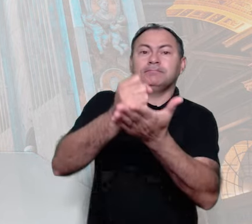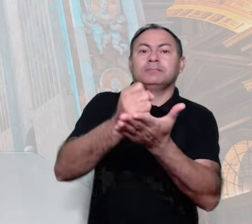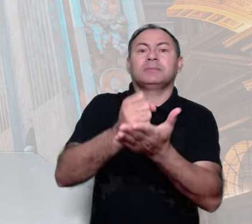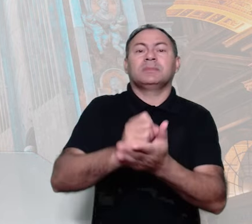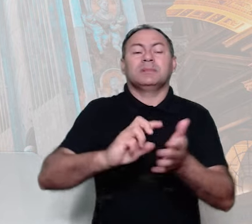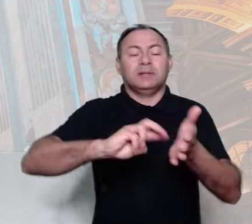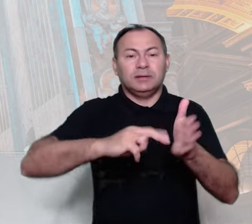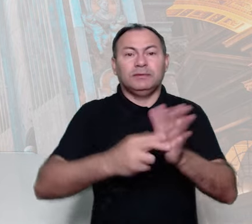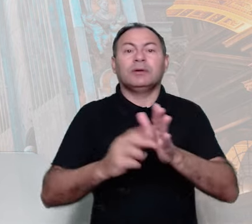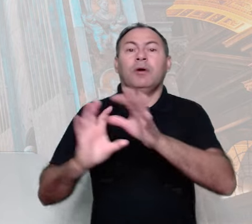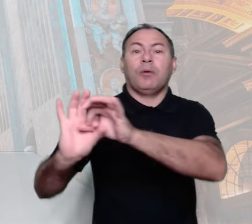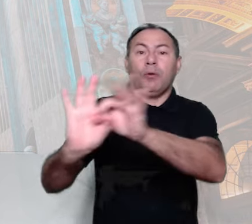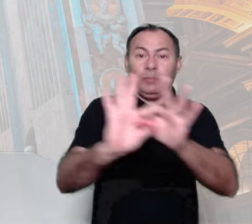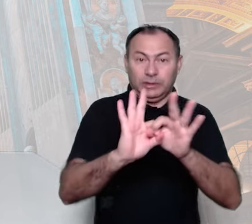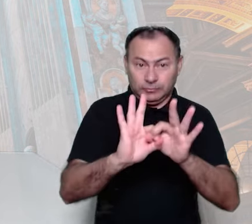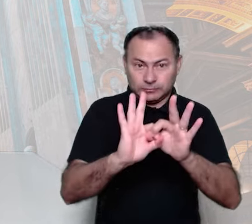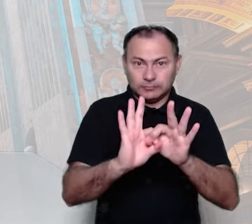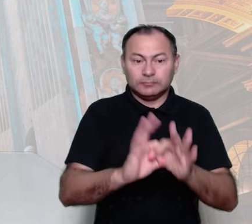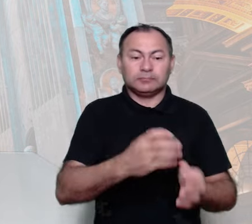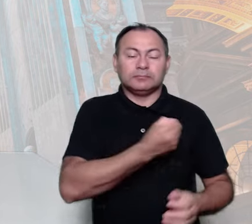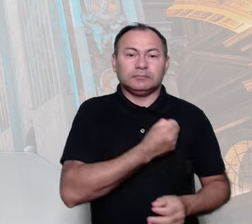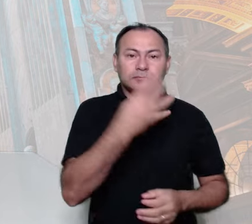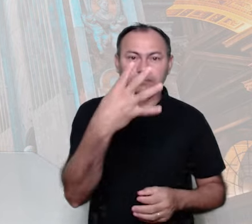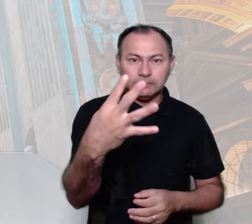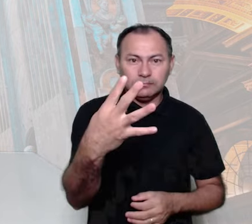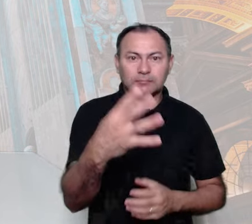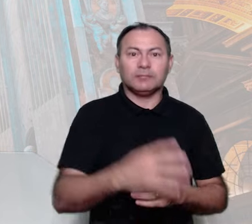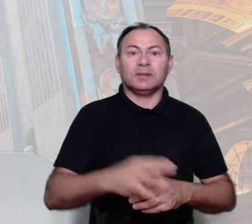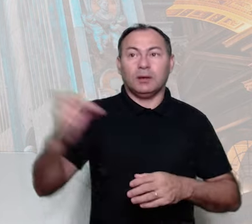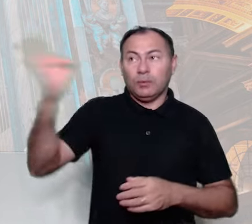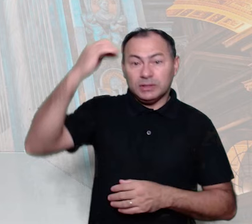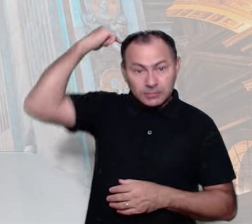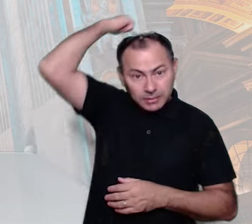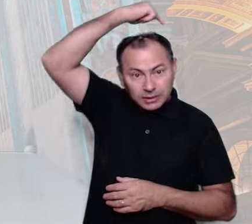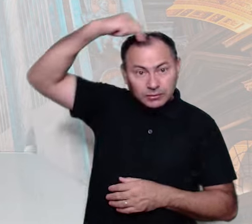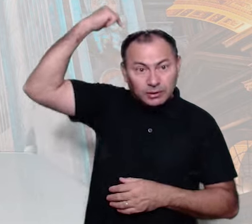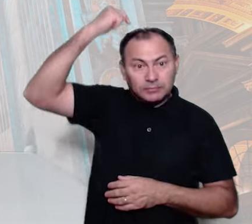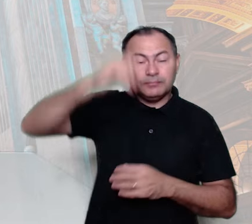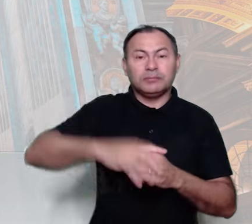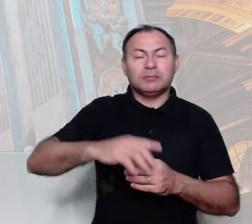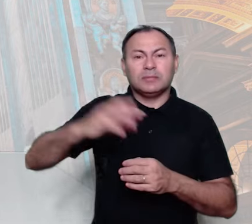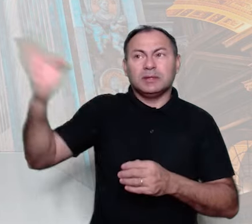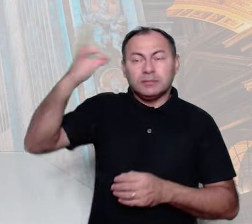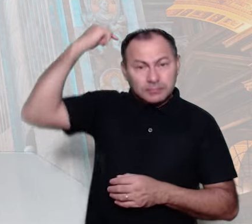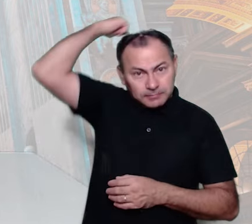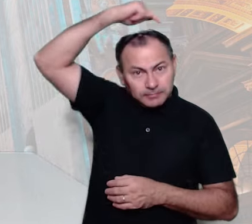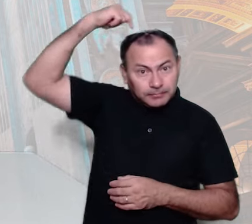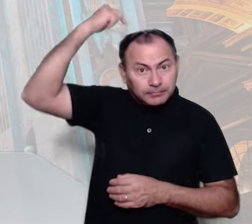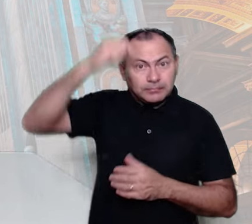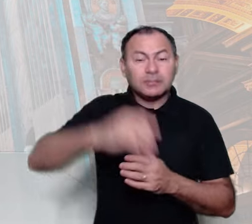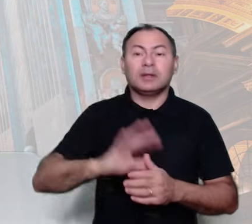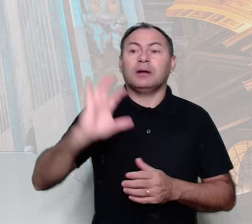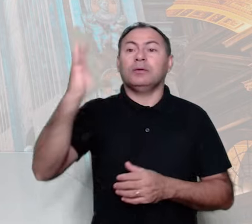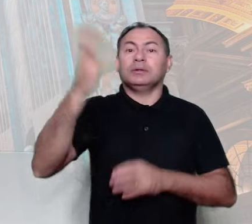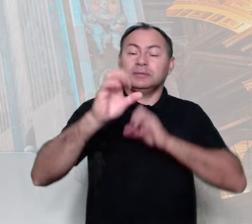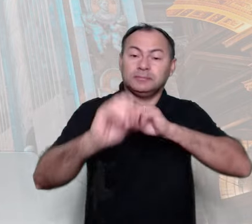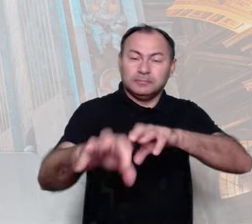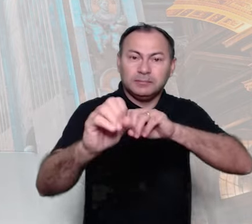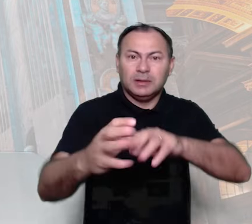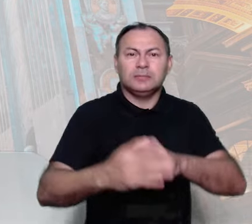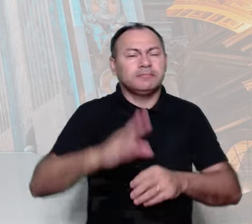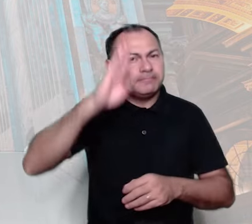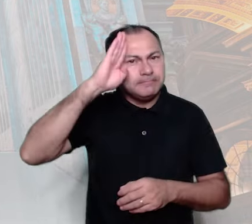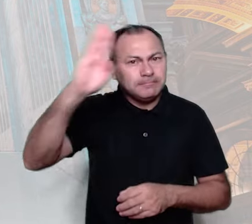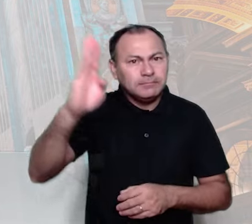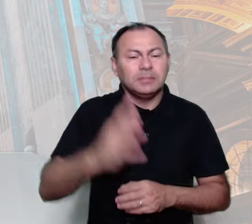que é sinônimo de comunhão. E no número 4, sobre o Espírito Santo, Espírito Santificador, se dá